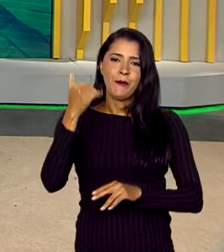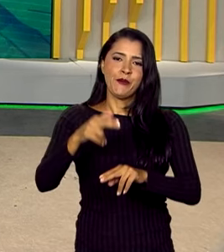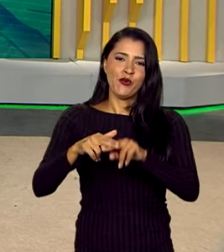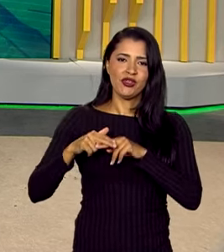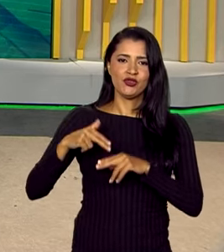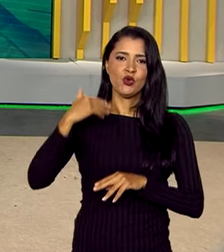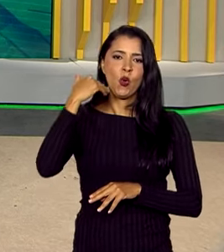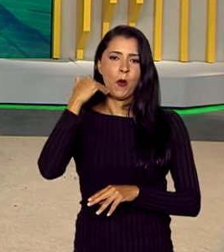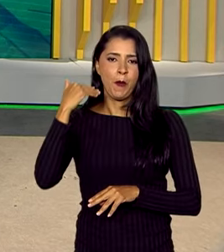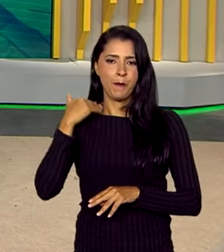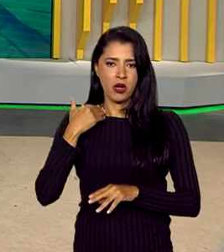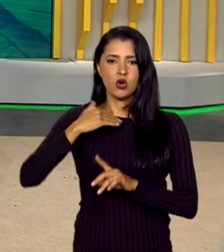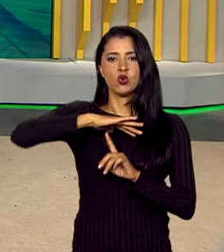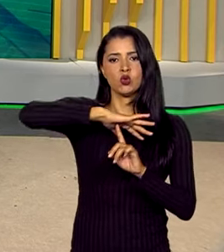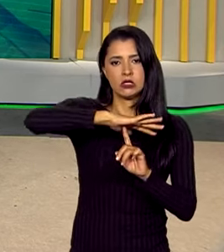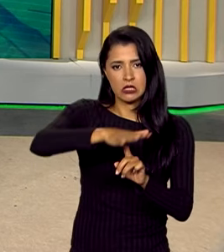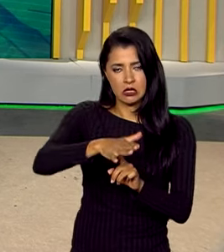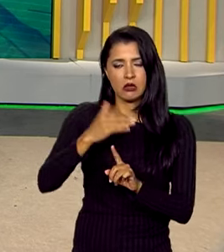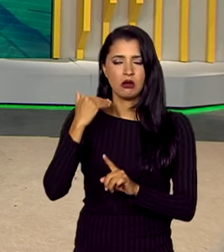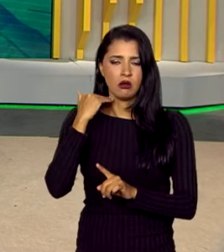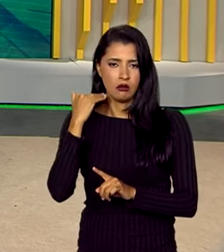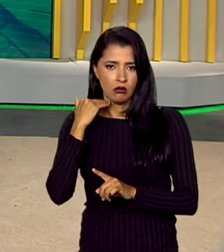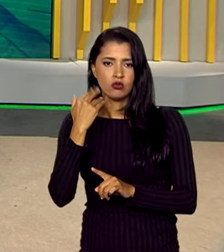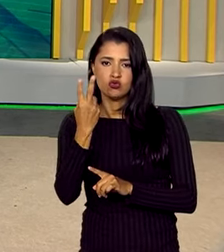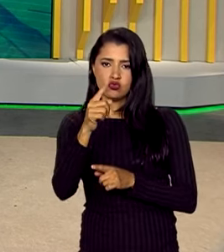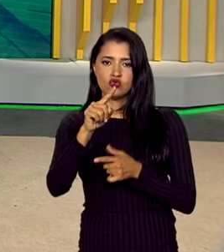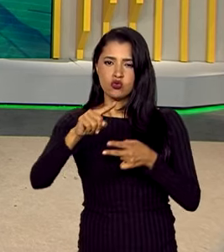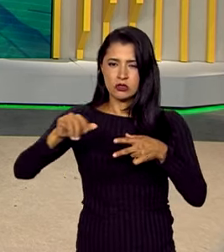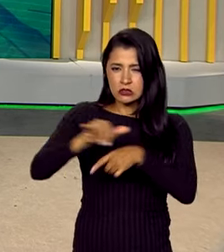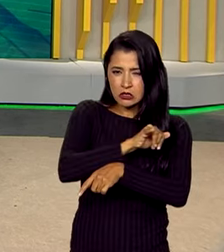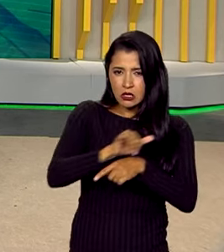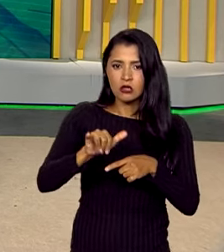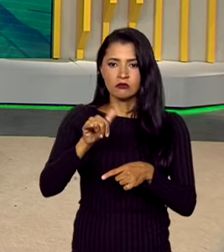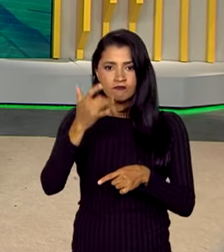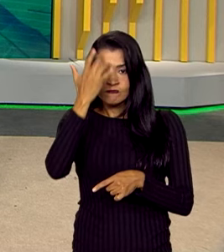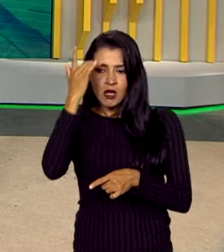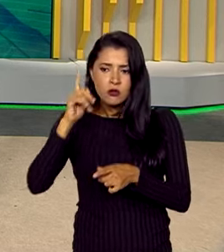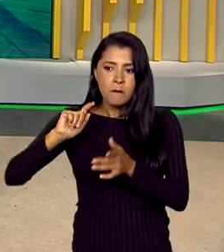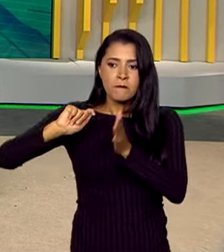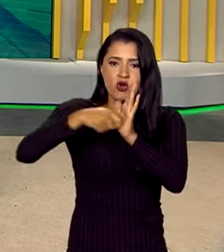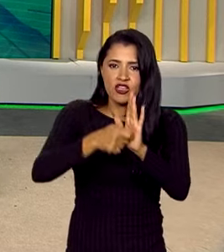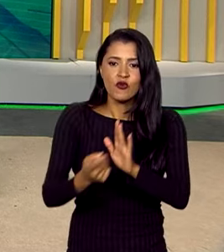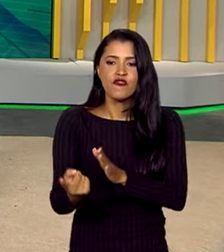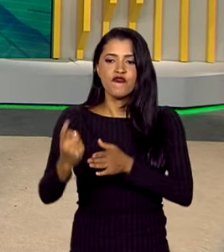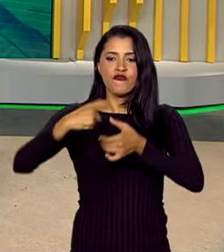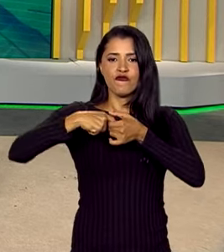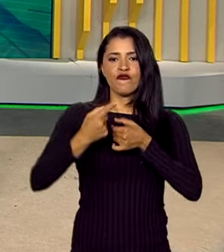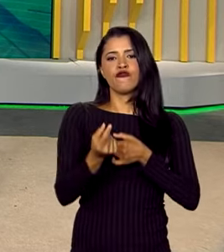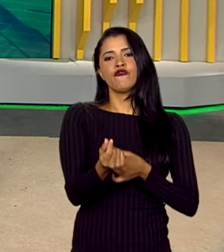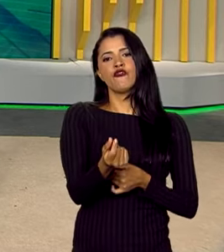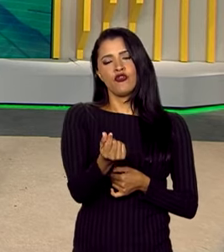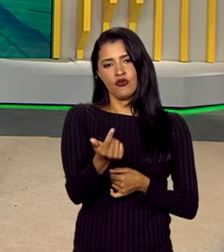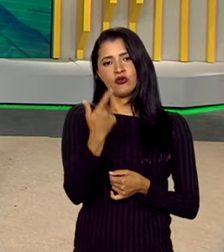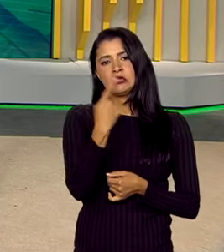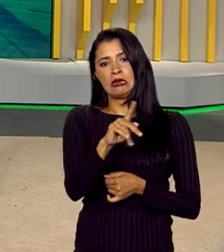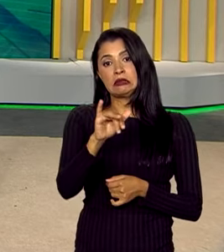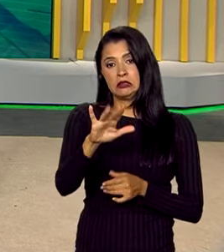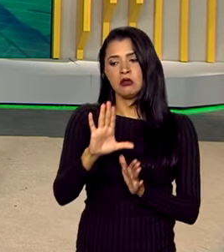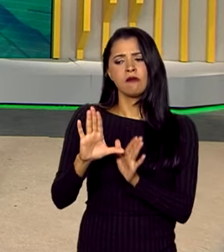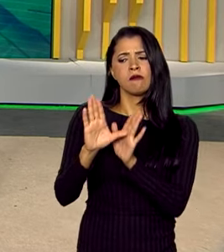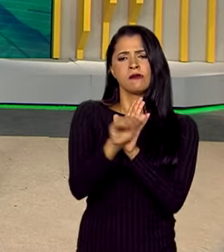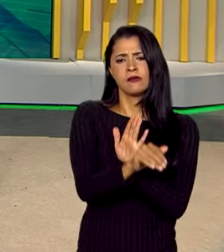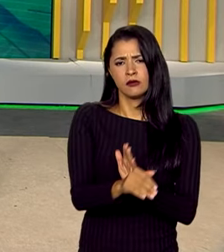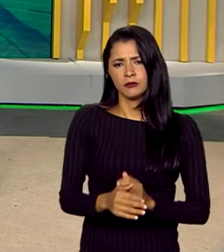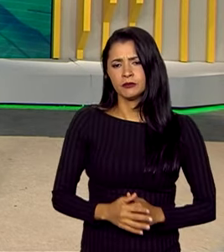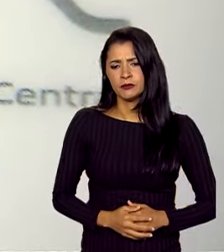Central desenvolveu dois meios de segurança que facilitam o bloqueio e a recuperação do dinheiro em caso de